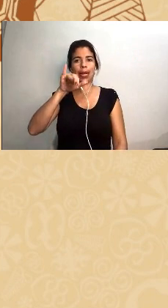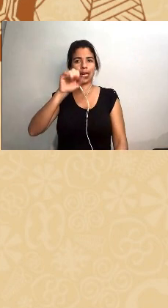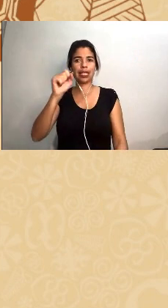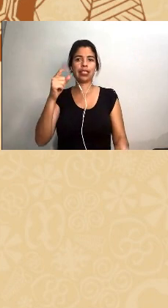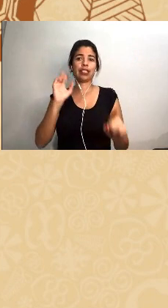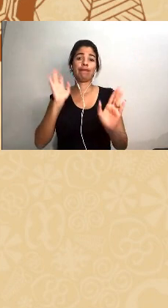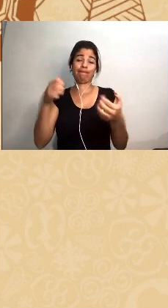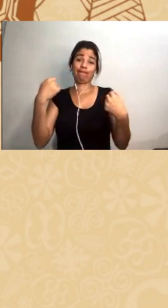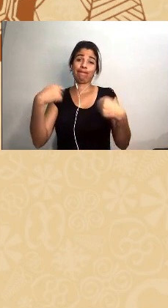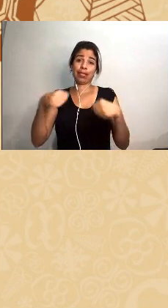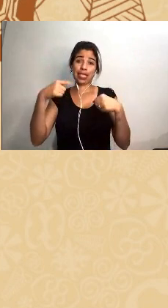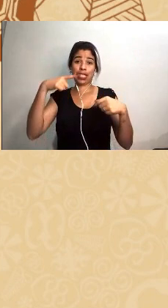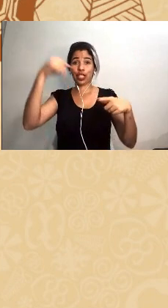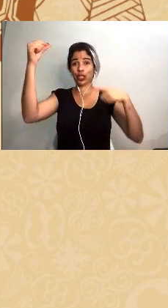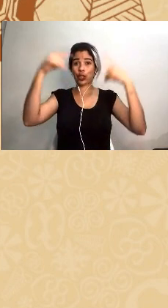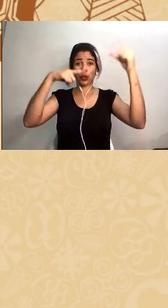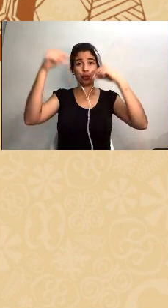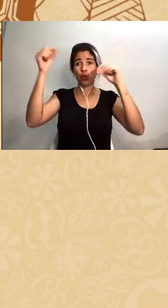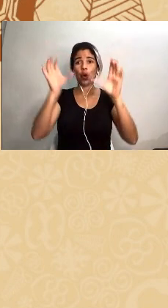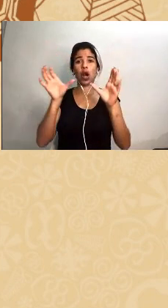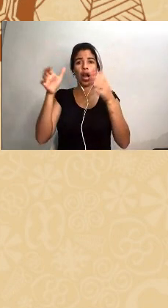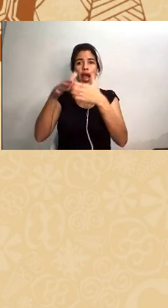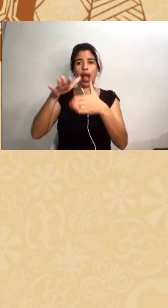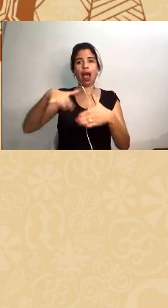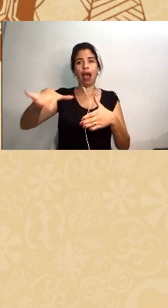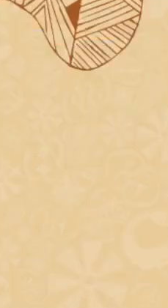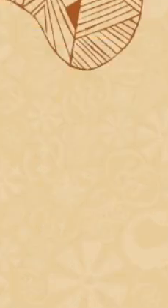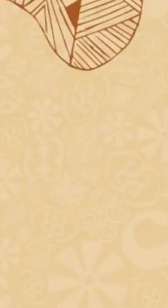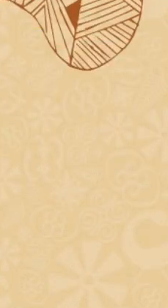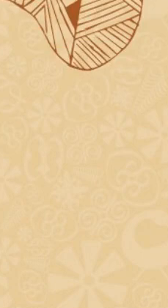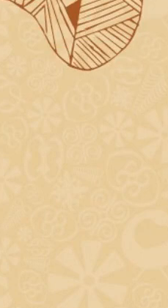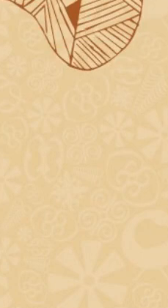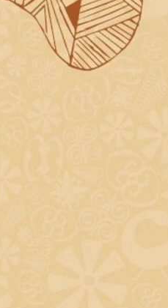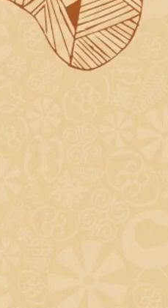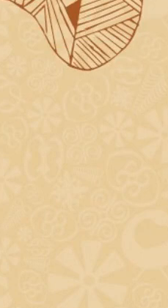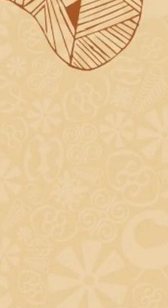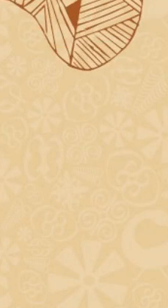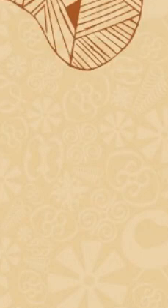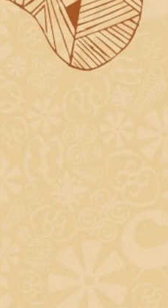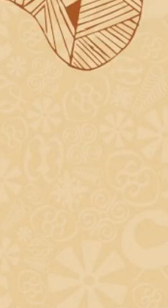precisam ir embora. Não, pode encerrar a transmissão, é outra questão de ordem.